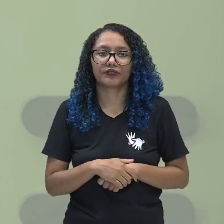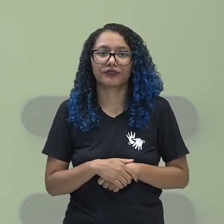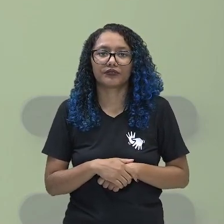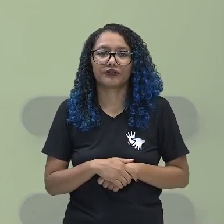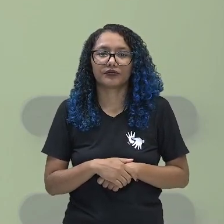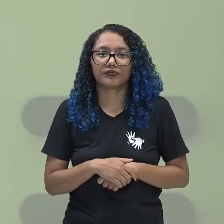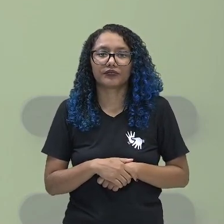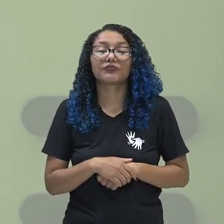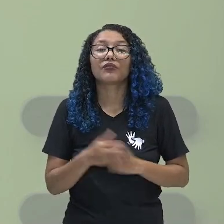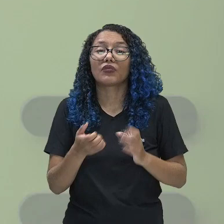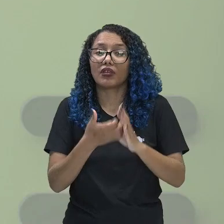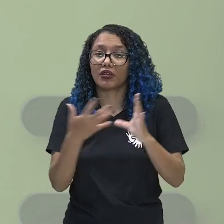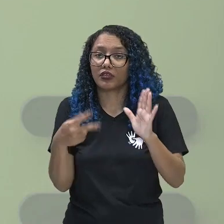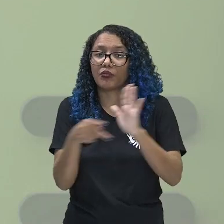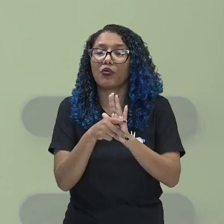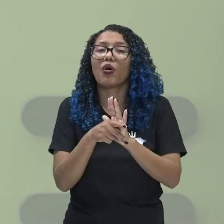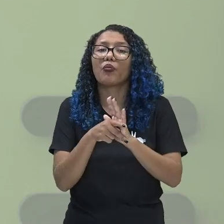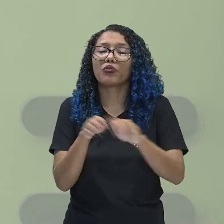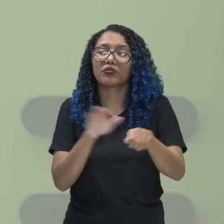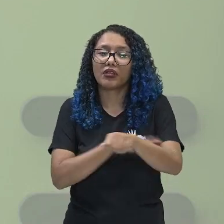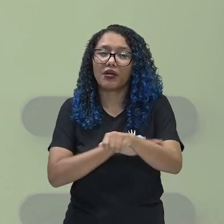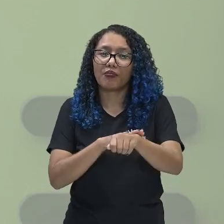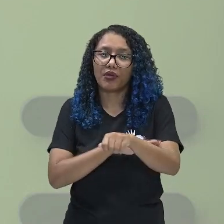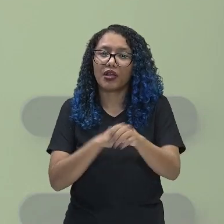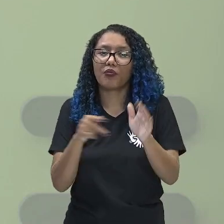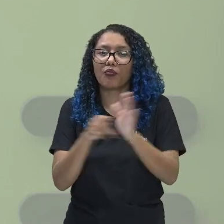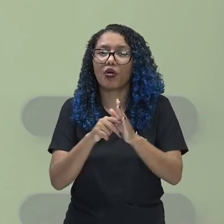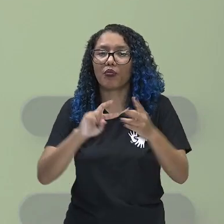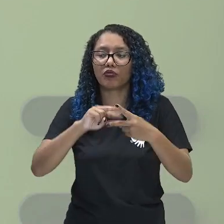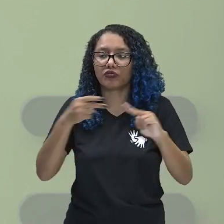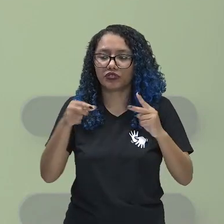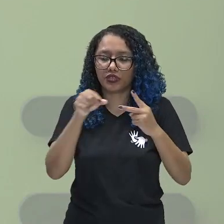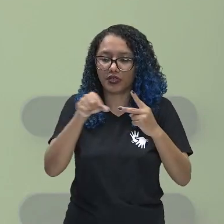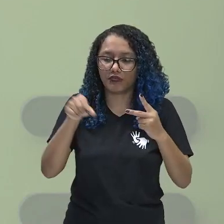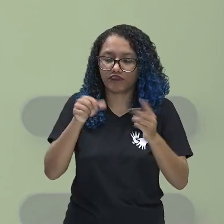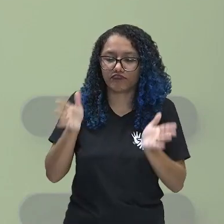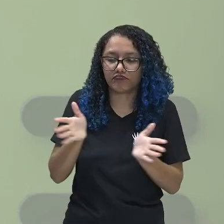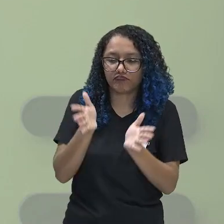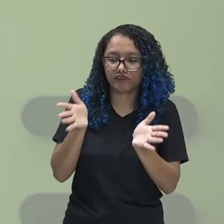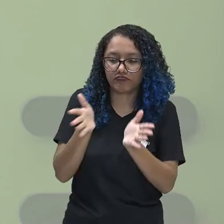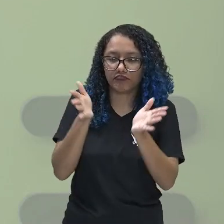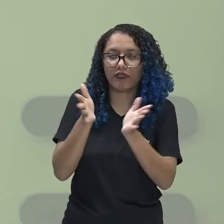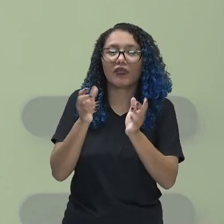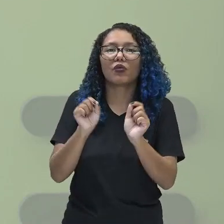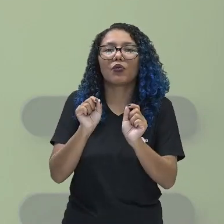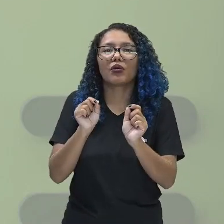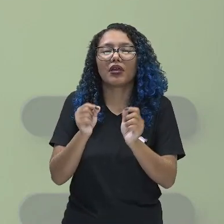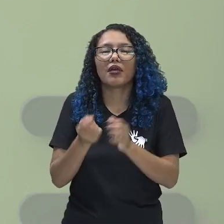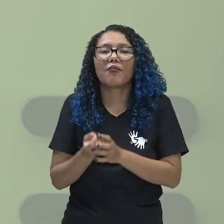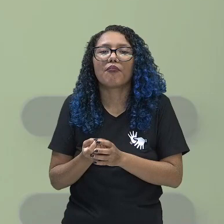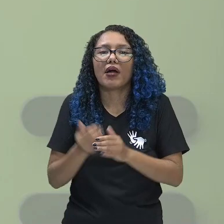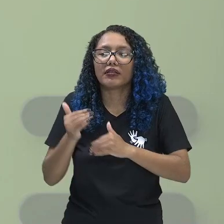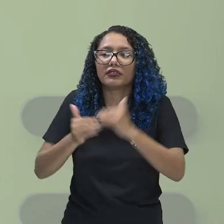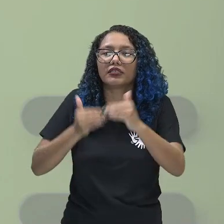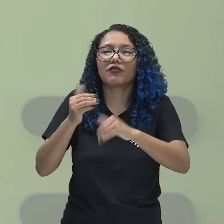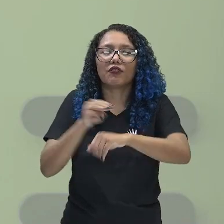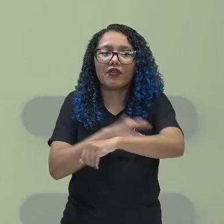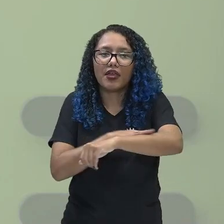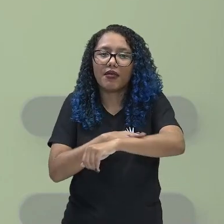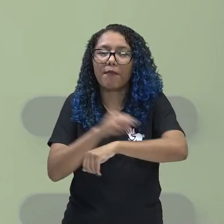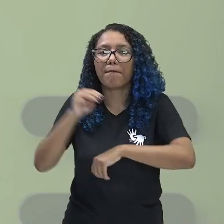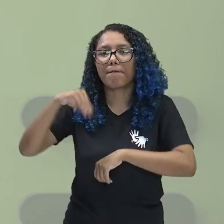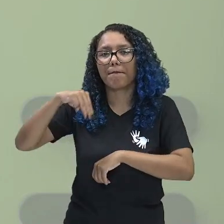apresentada pela cor da pele de um gene que está sendo ativado para formar a melanina. Isso é uma